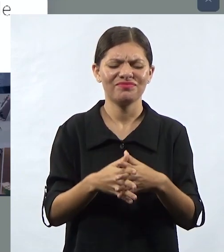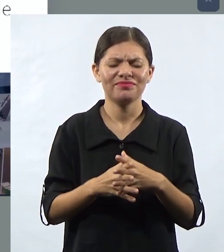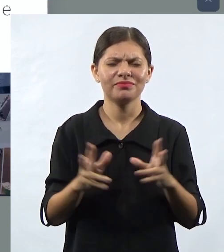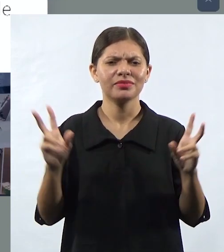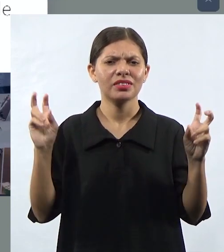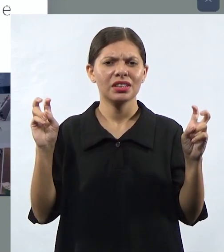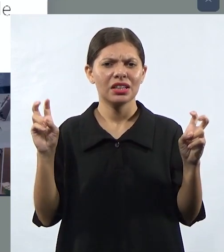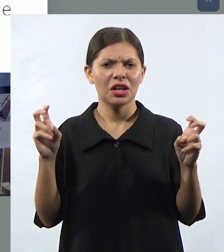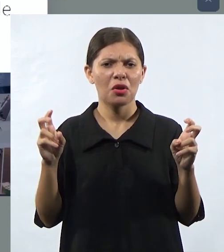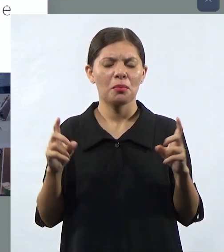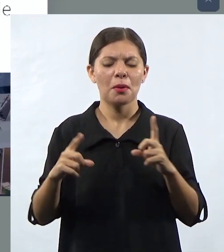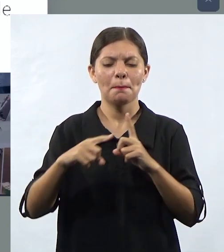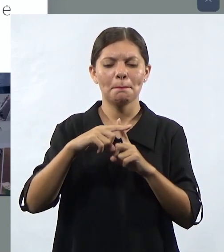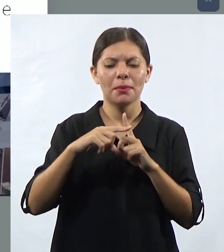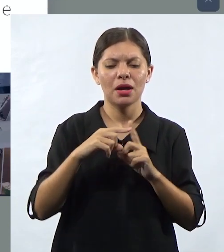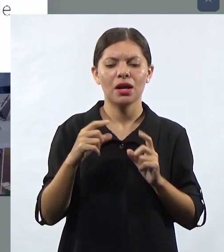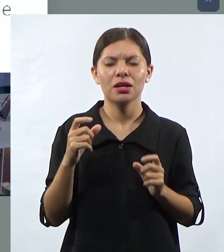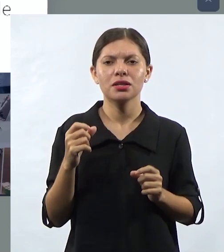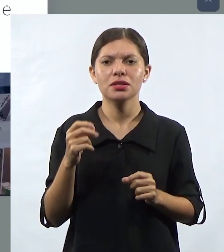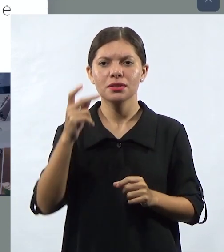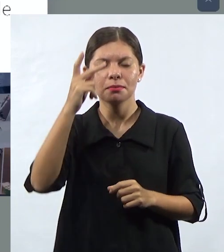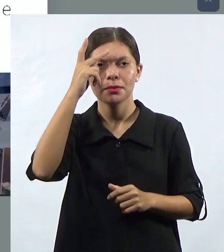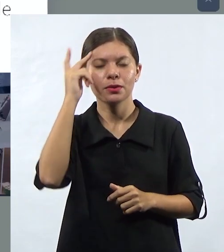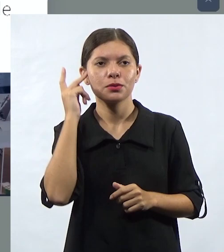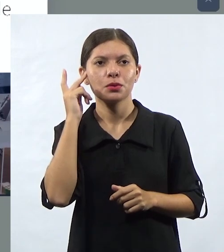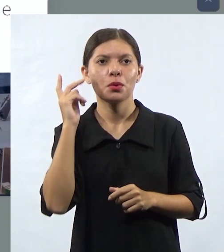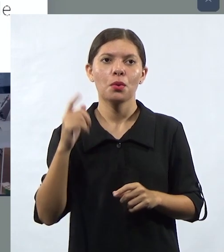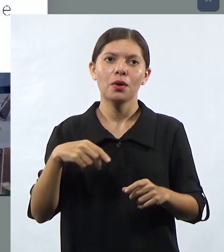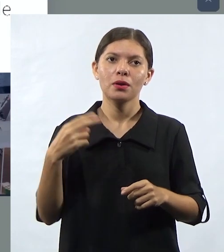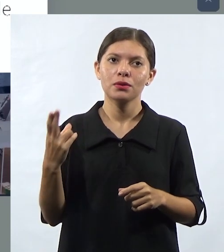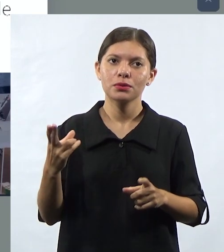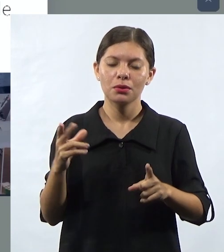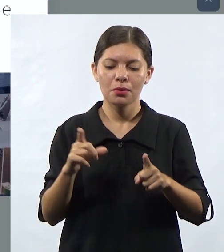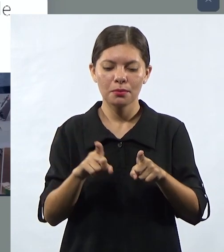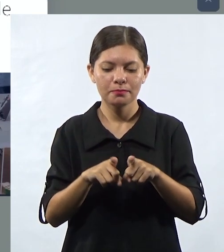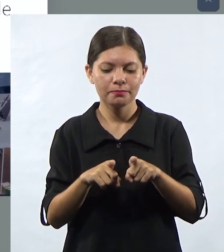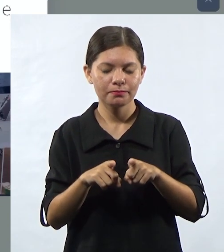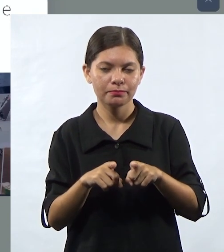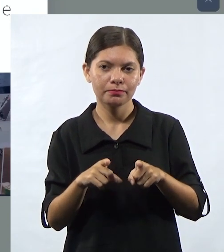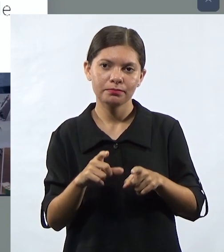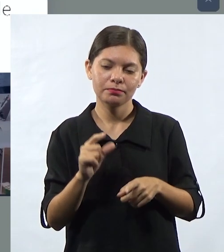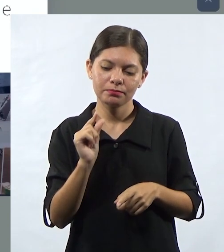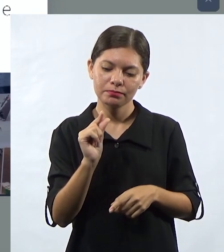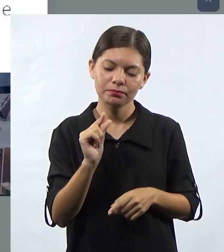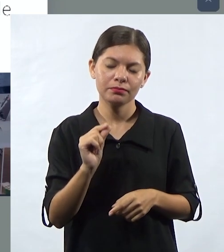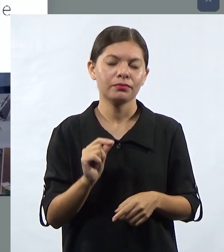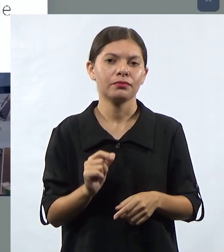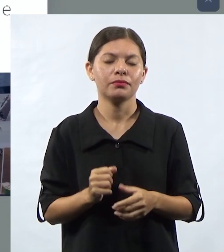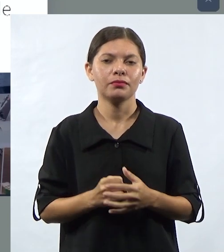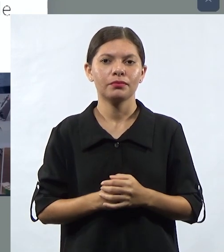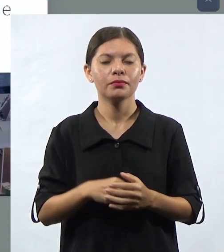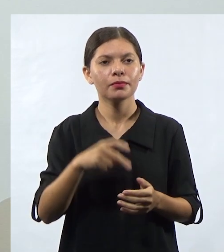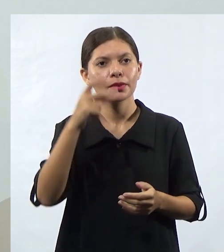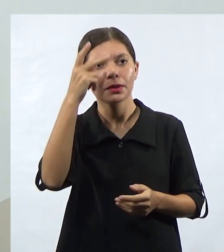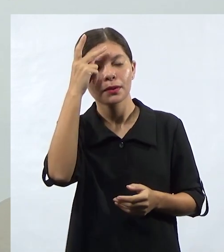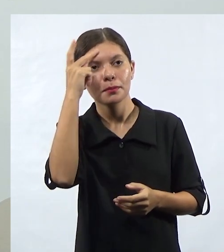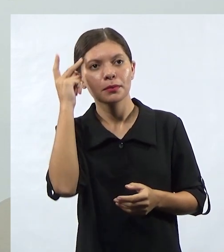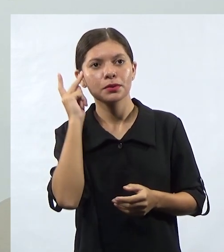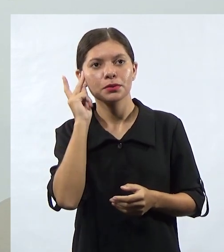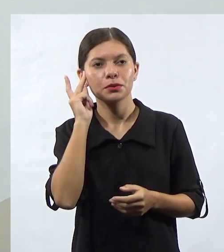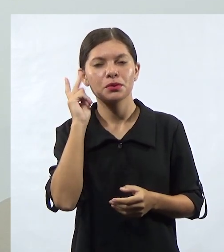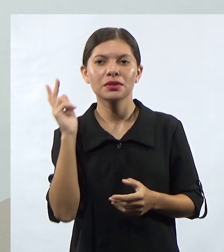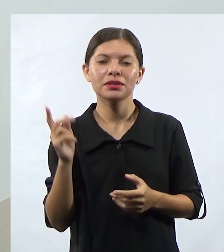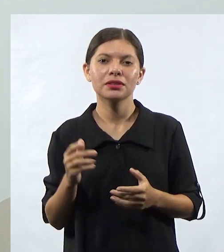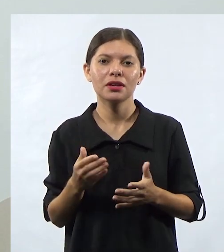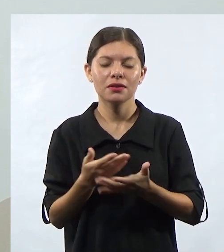tema, mais pessoas ou menos pessoas. Vai depender do seu objetivo. Se você quiser entender qual que é a perspectiva